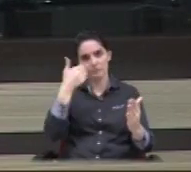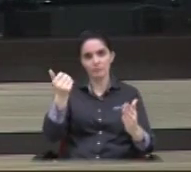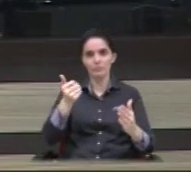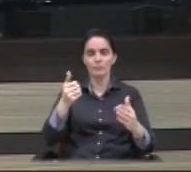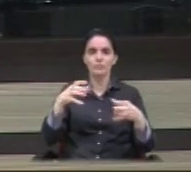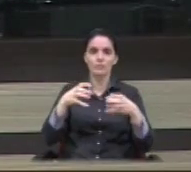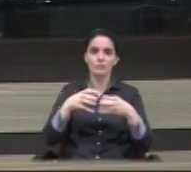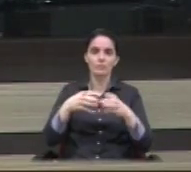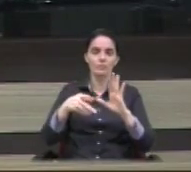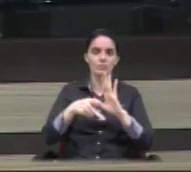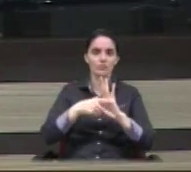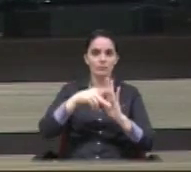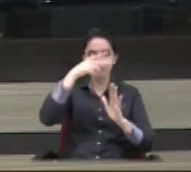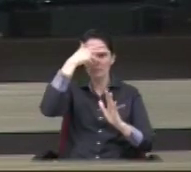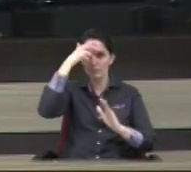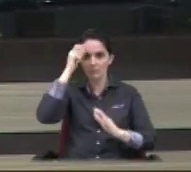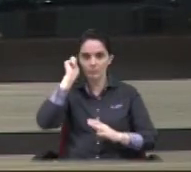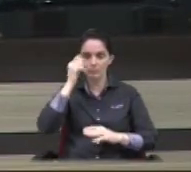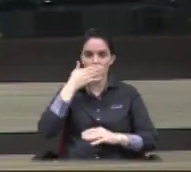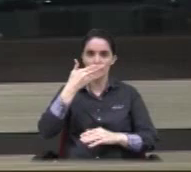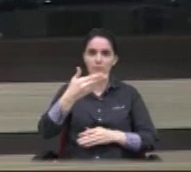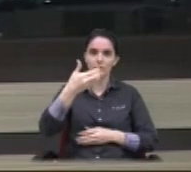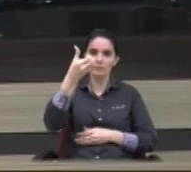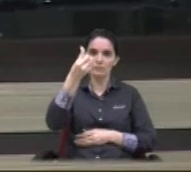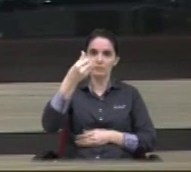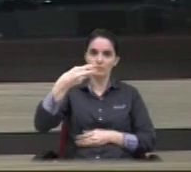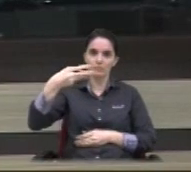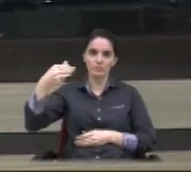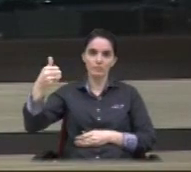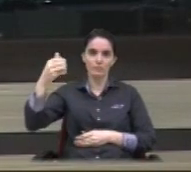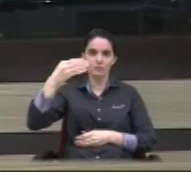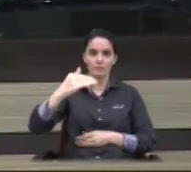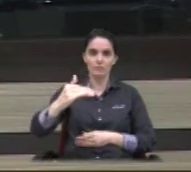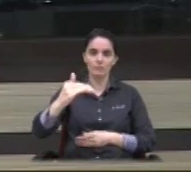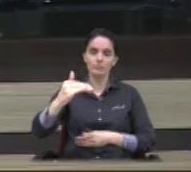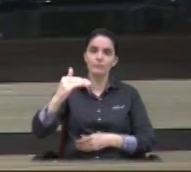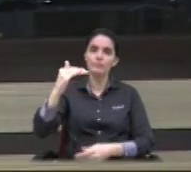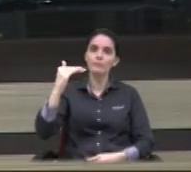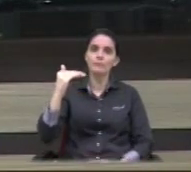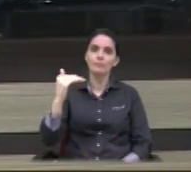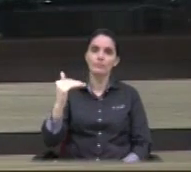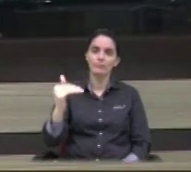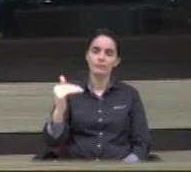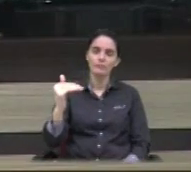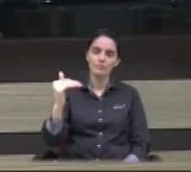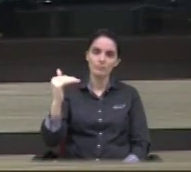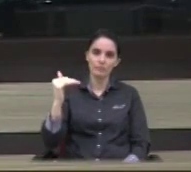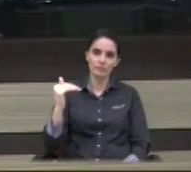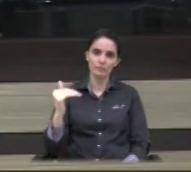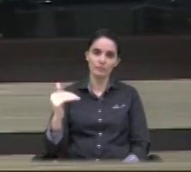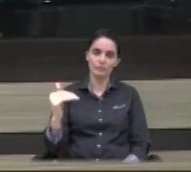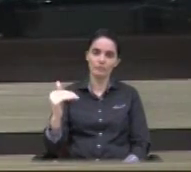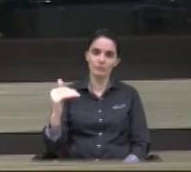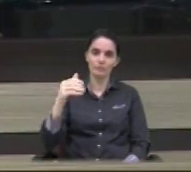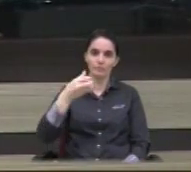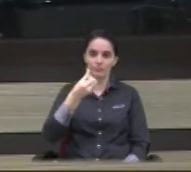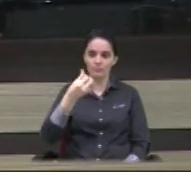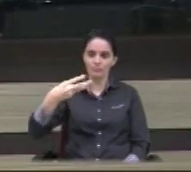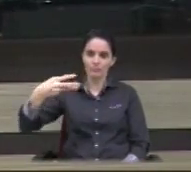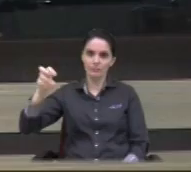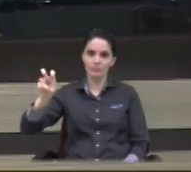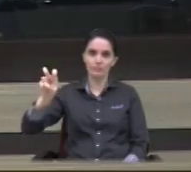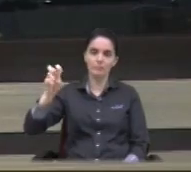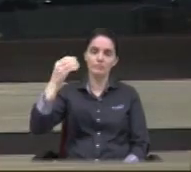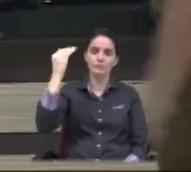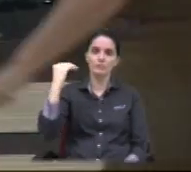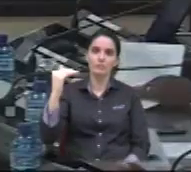Poder Executivo Municipal. Requerimento 631, 632, 633, 635,